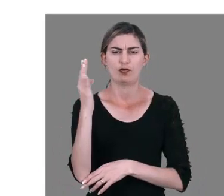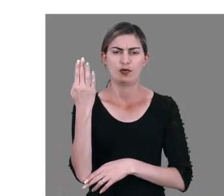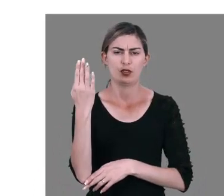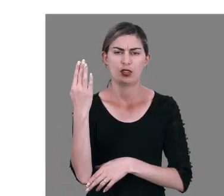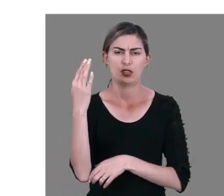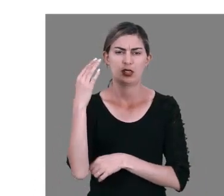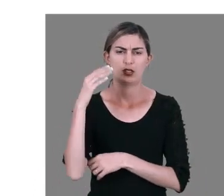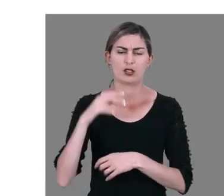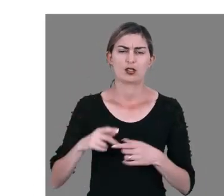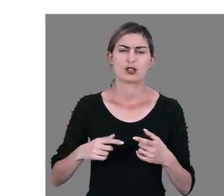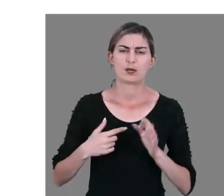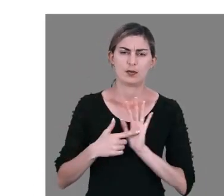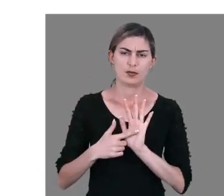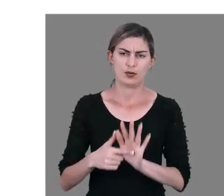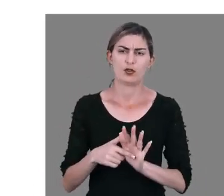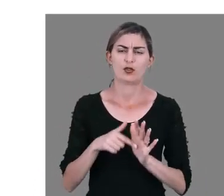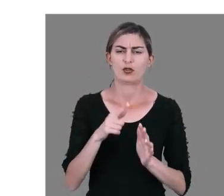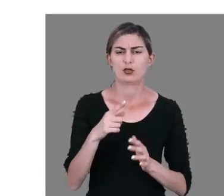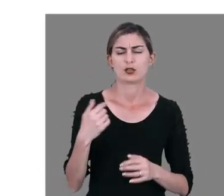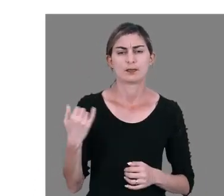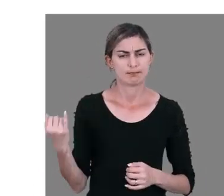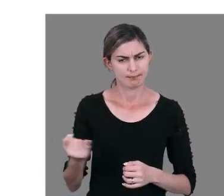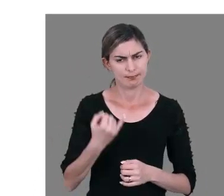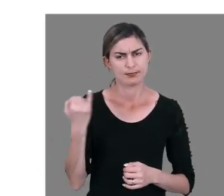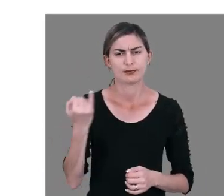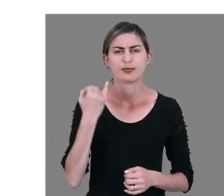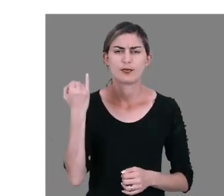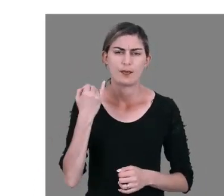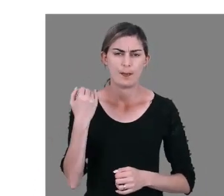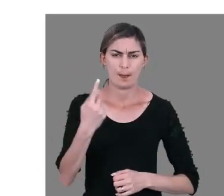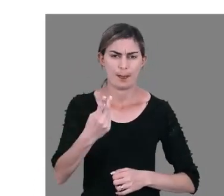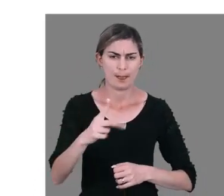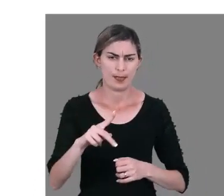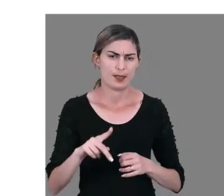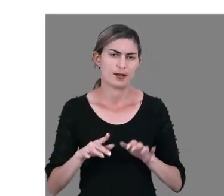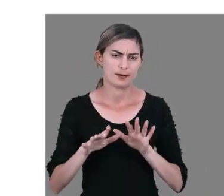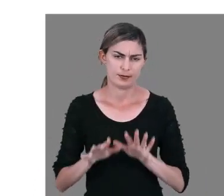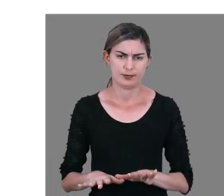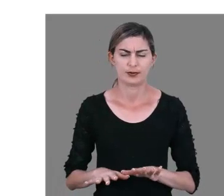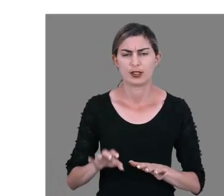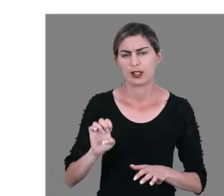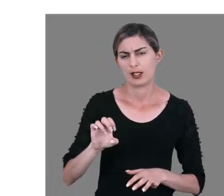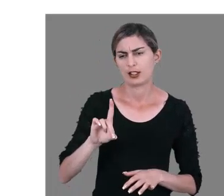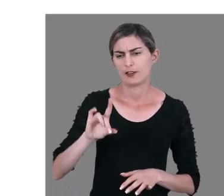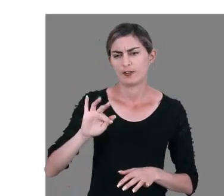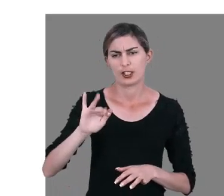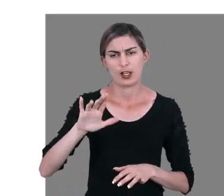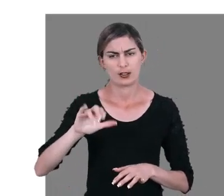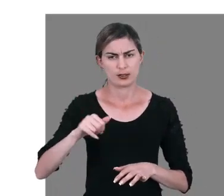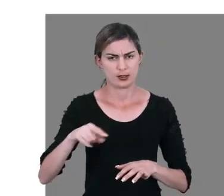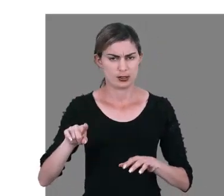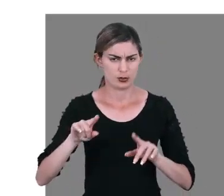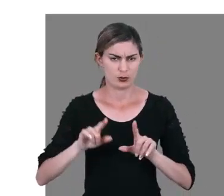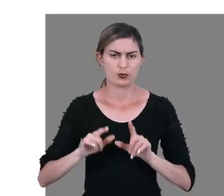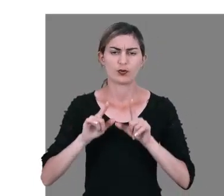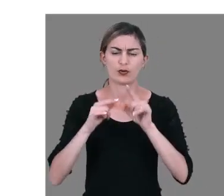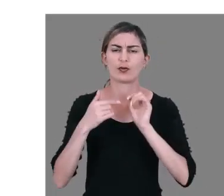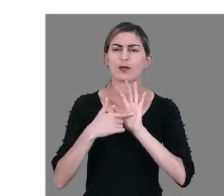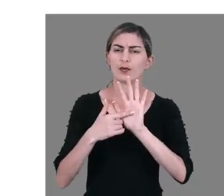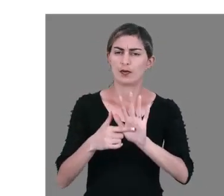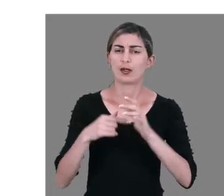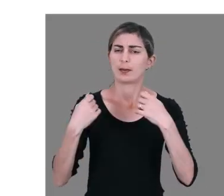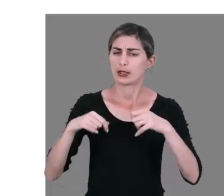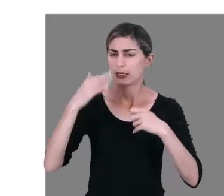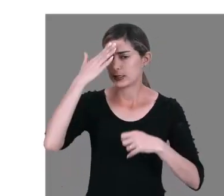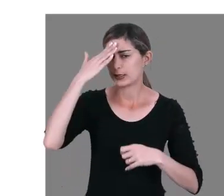e esses elementos que são imprescindíveis para a estabilidade da edificação vão estar ali e nós